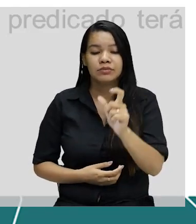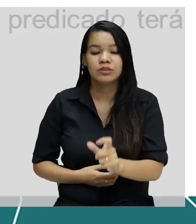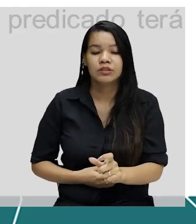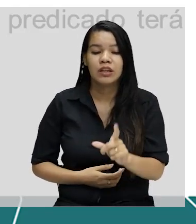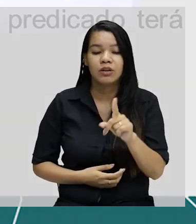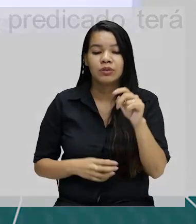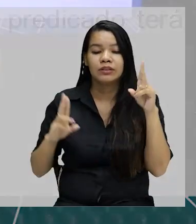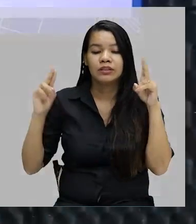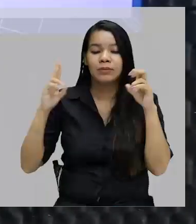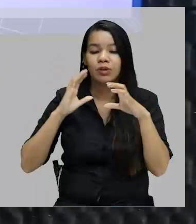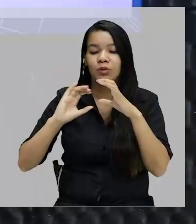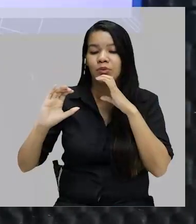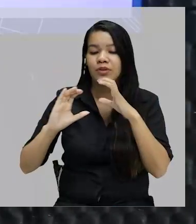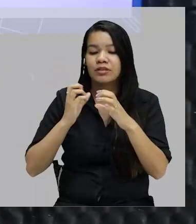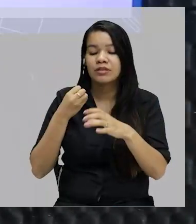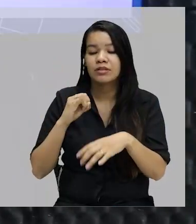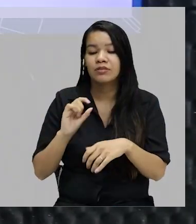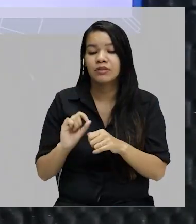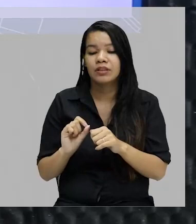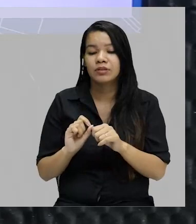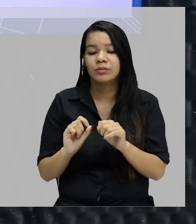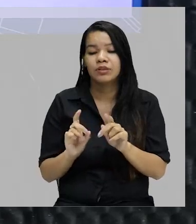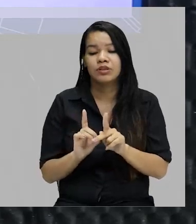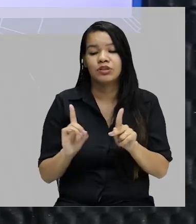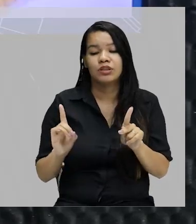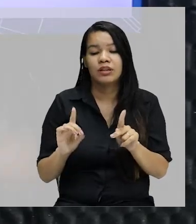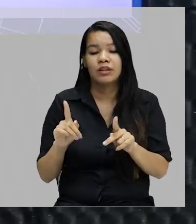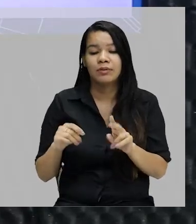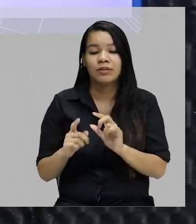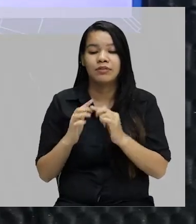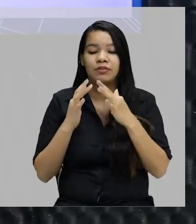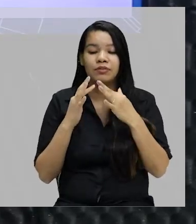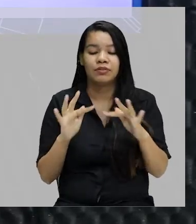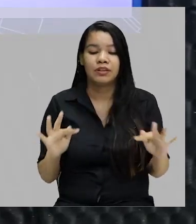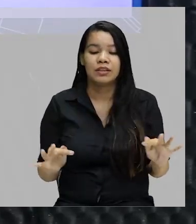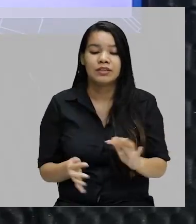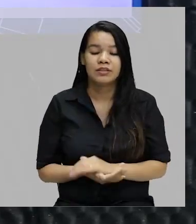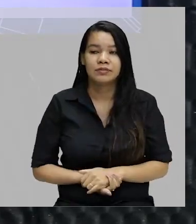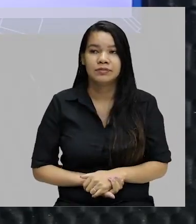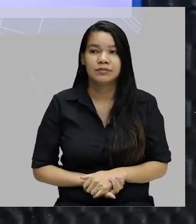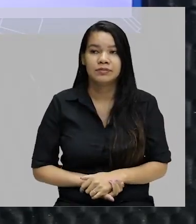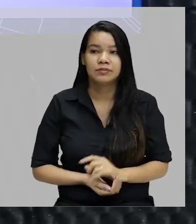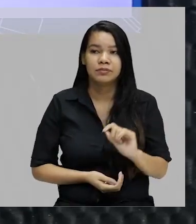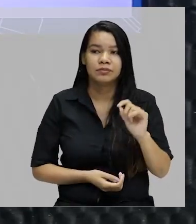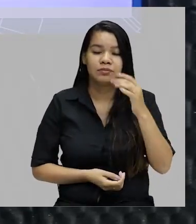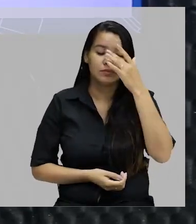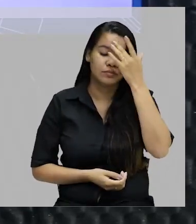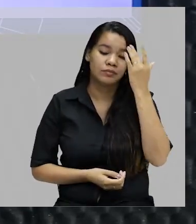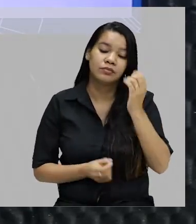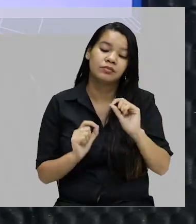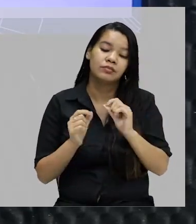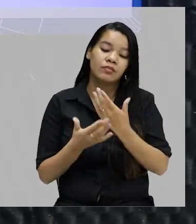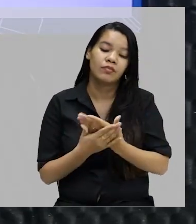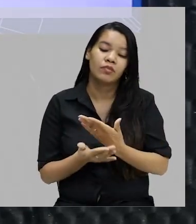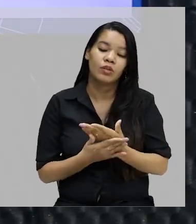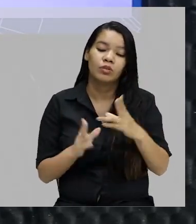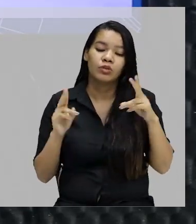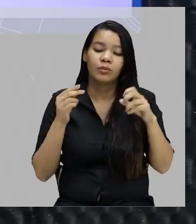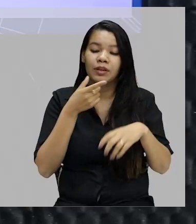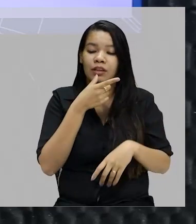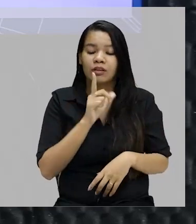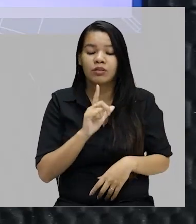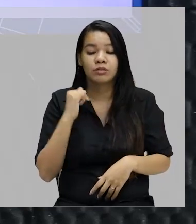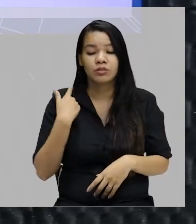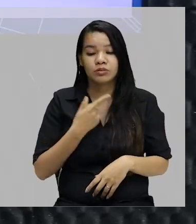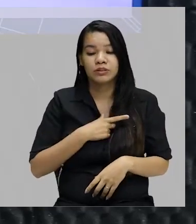da comunicação que se faz no predicado. Isso aqui é uma frase de um linguista, de alguém que estudou sobre a língua para nos dar mais entendimento.